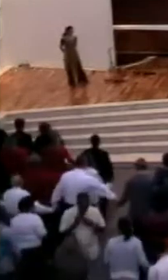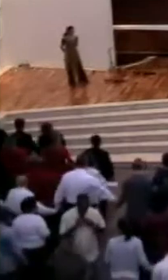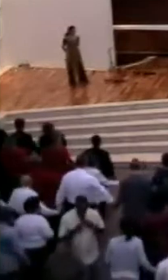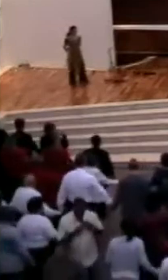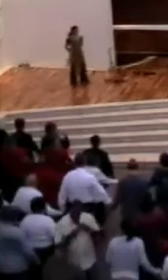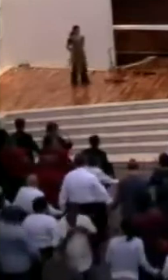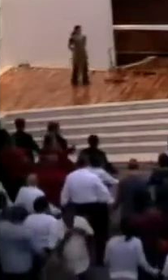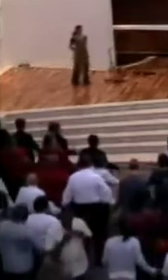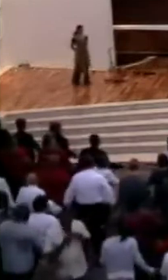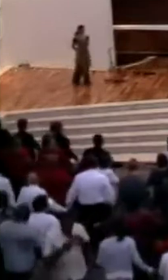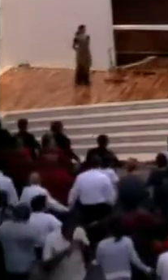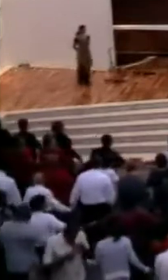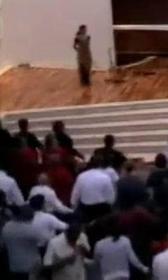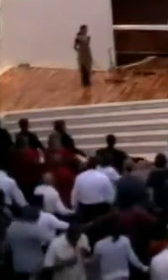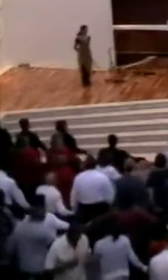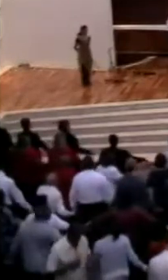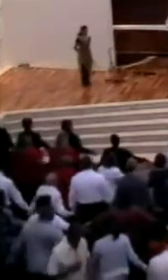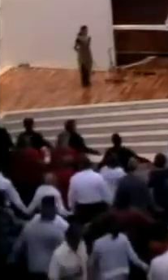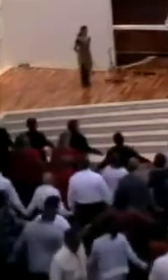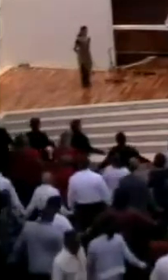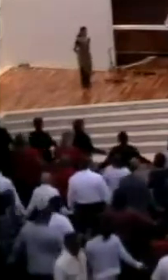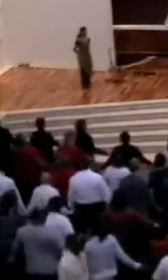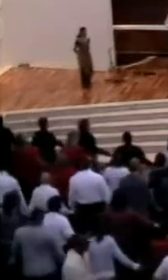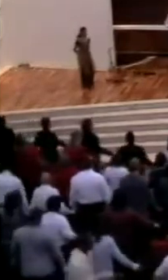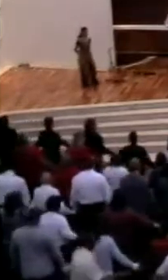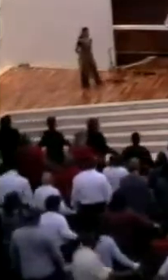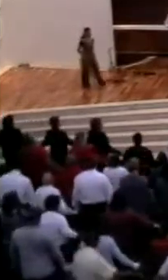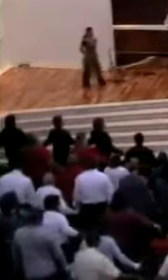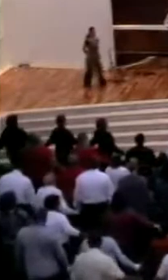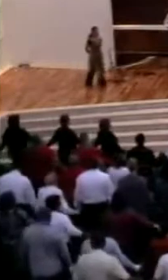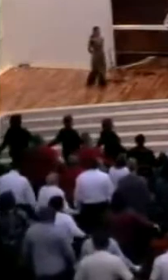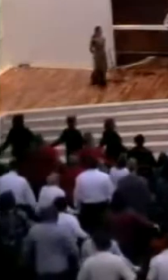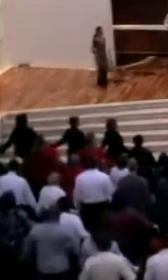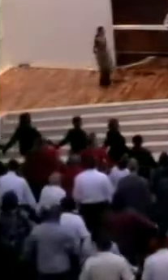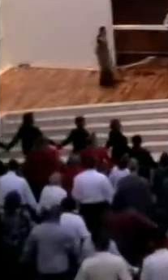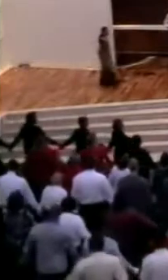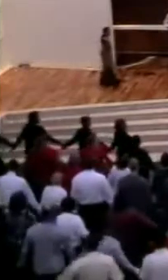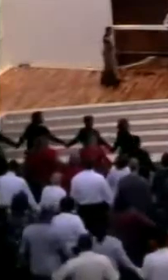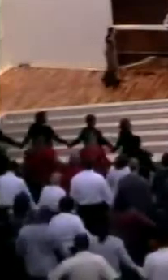Seja qual for o impossível na sua vida. Aleluia.